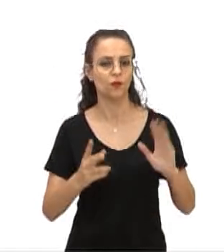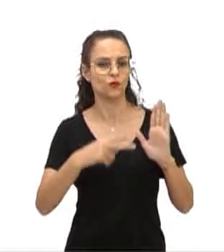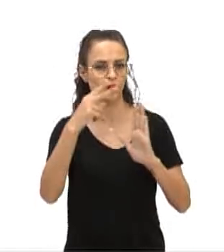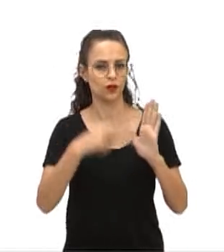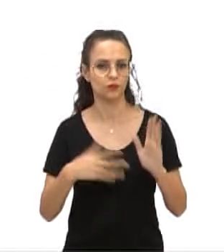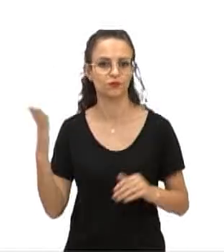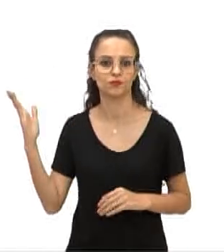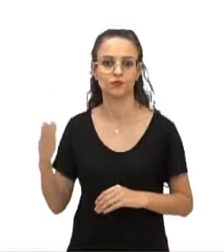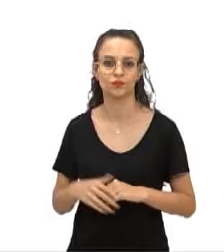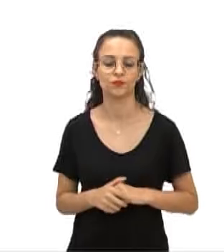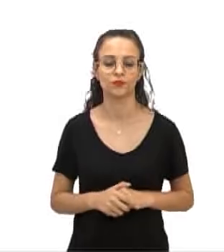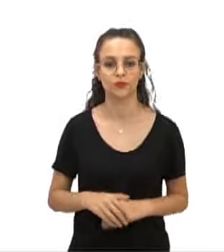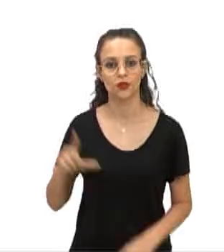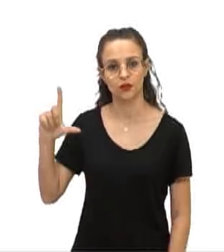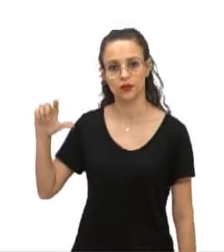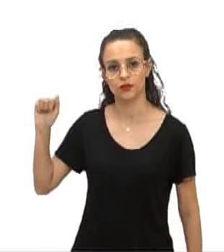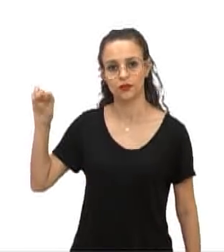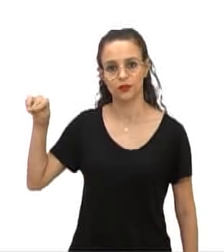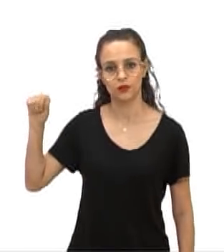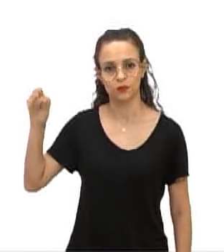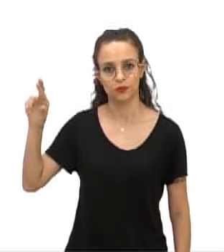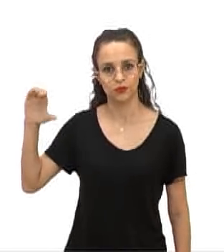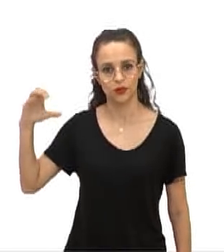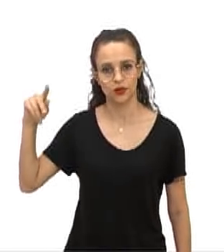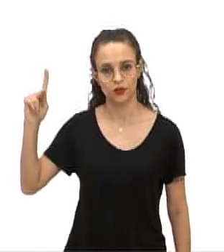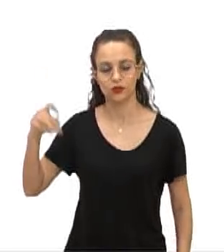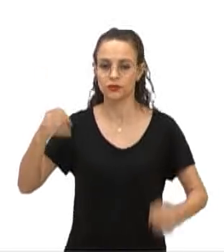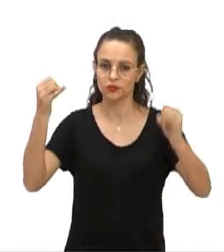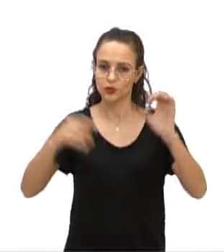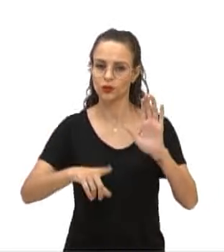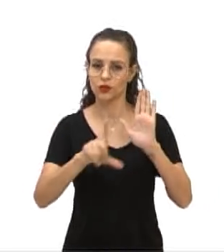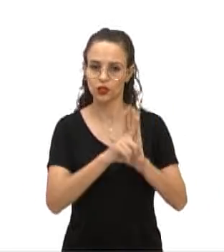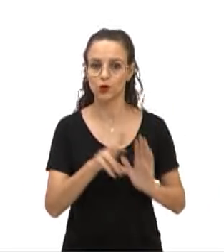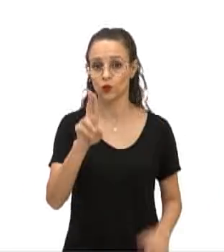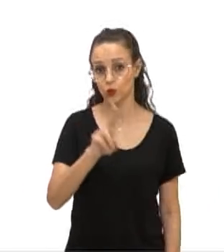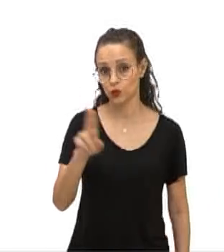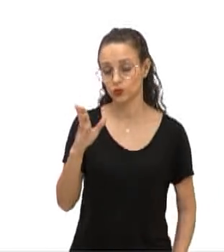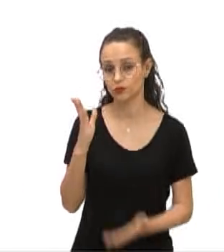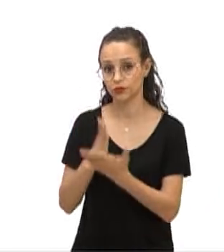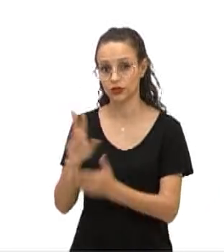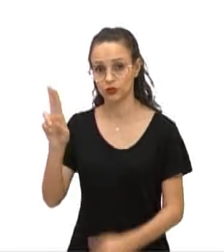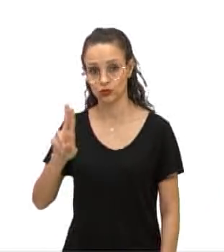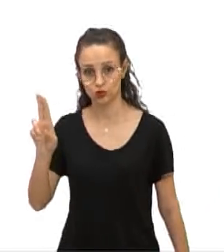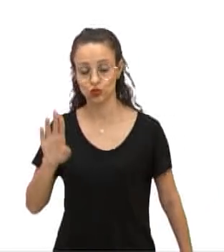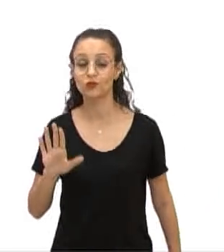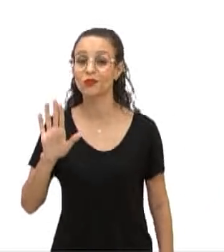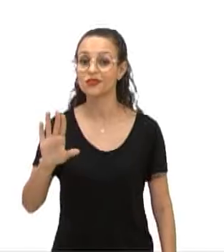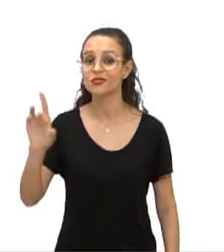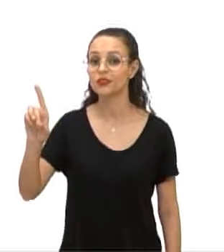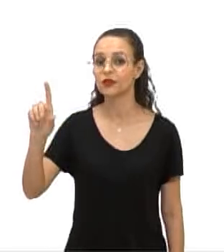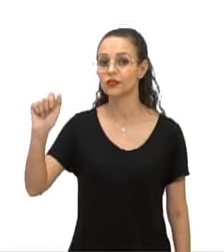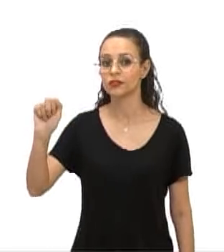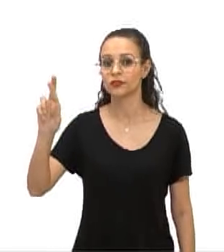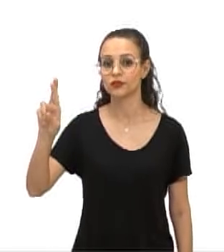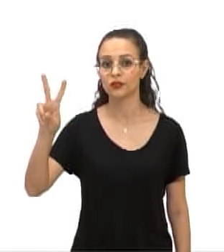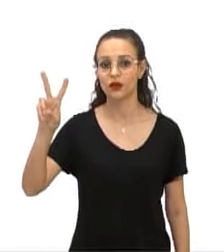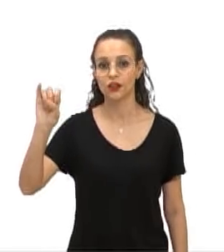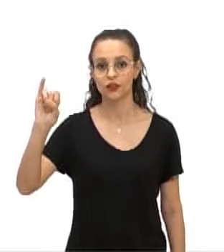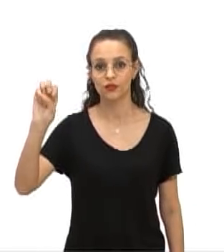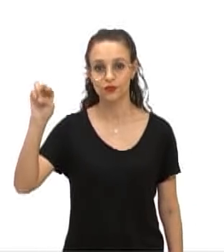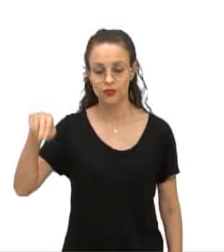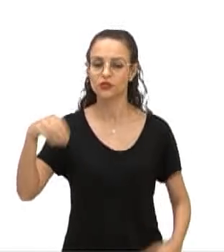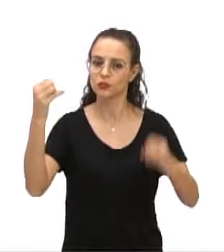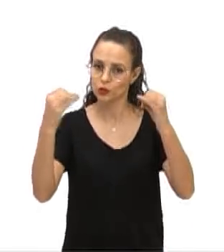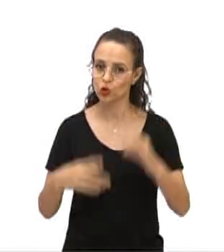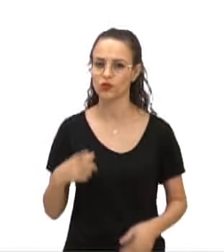vocês. Lamarck usou a lei do uso e desuso. Darwin disse que havia dois tipos de girafas,